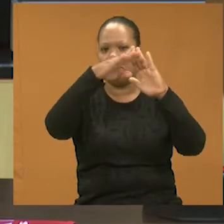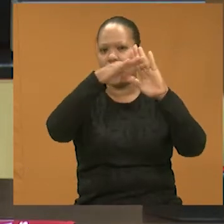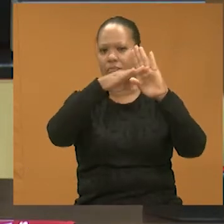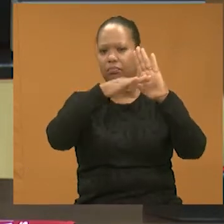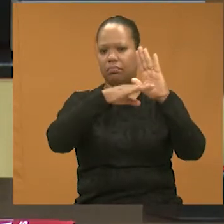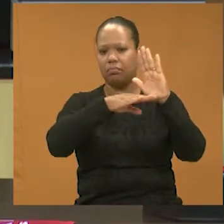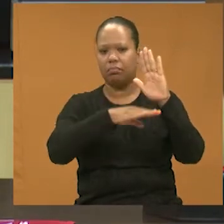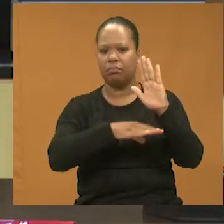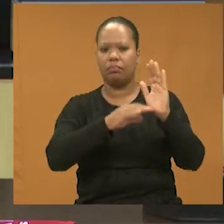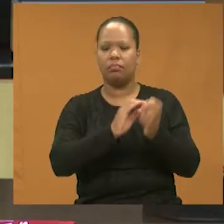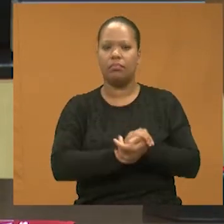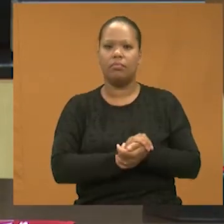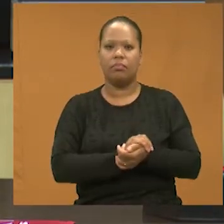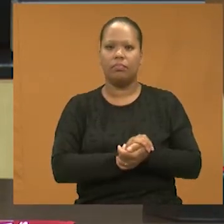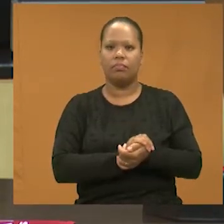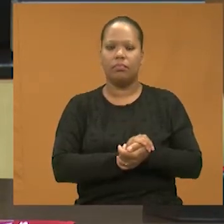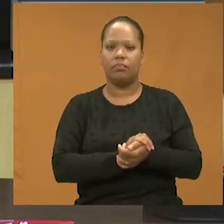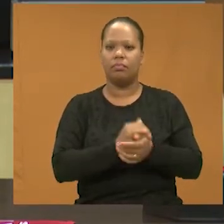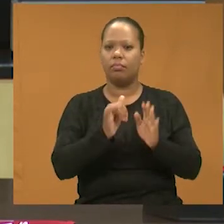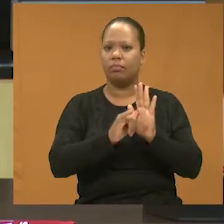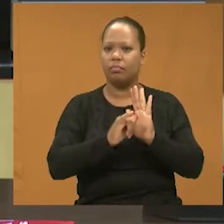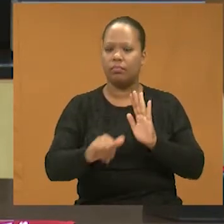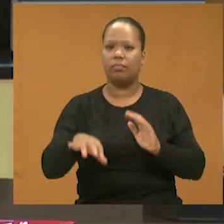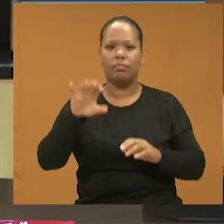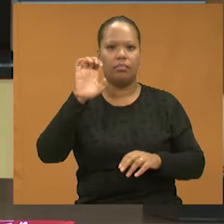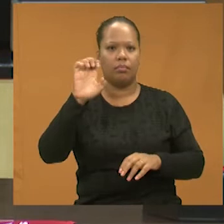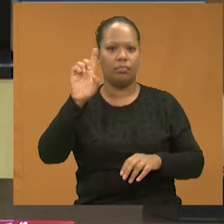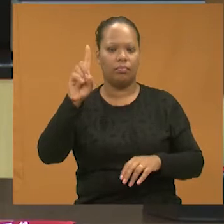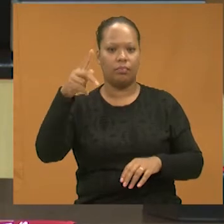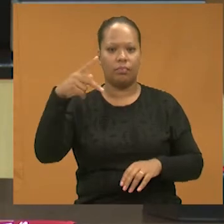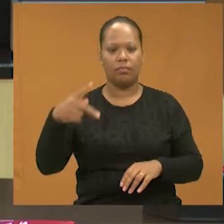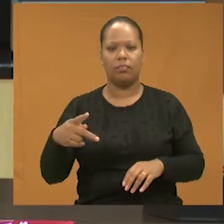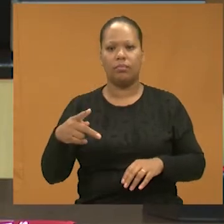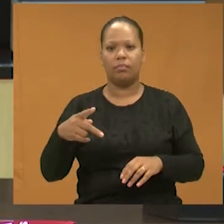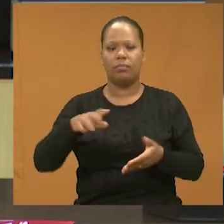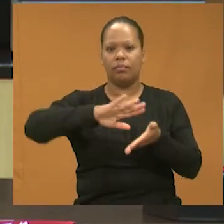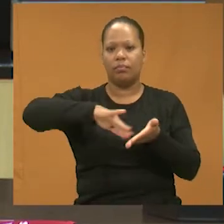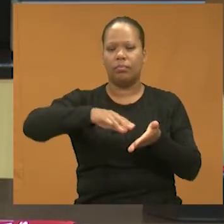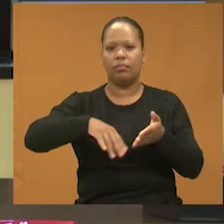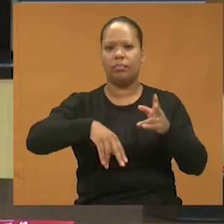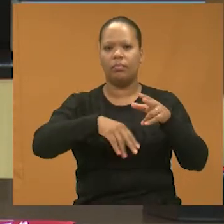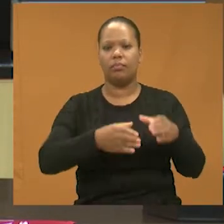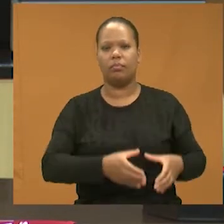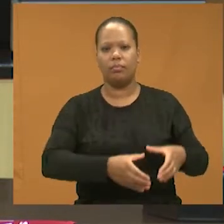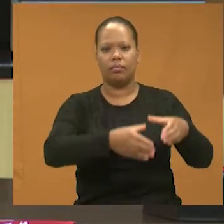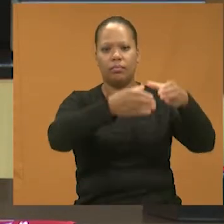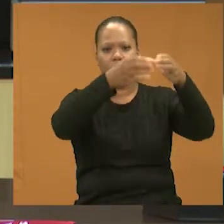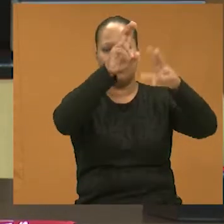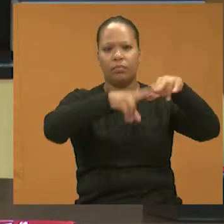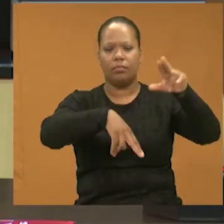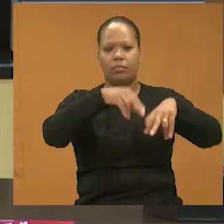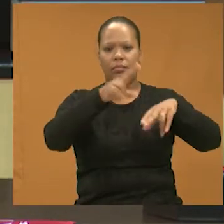as formalidades regimentais, seja oficiado a EDP solicitando a remoção de postes de madeira